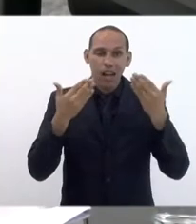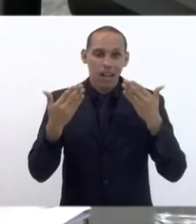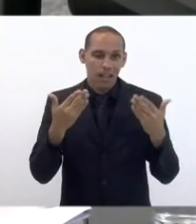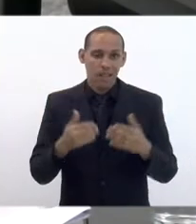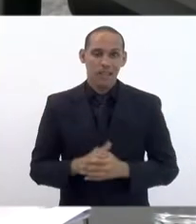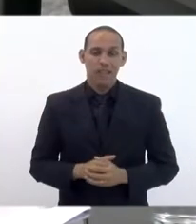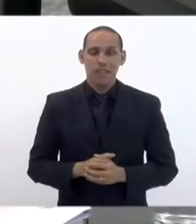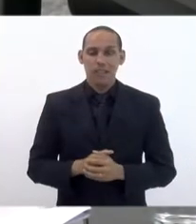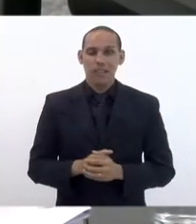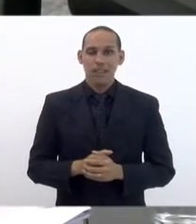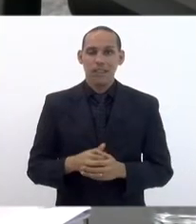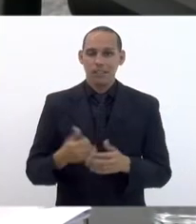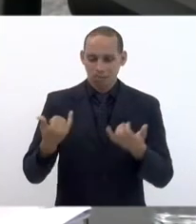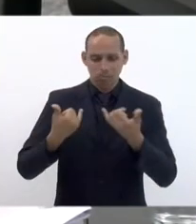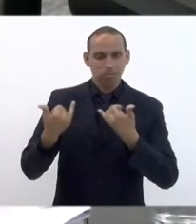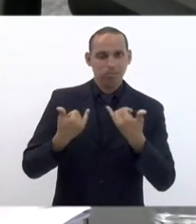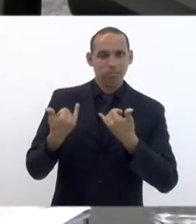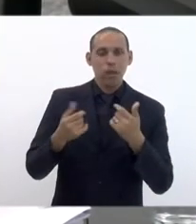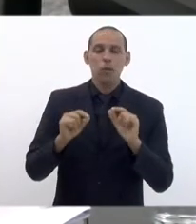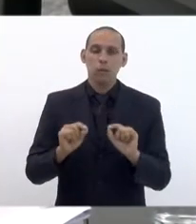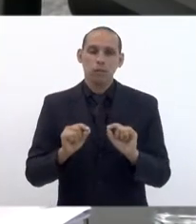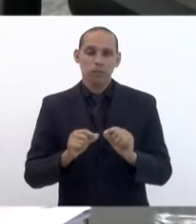que eu fui informado aqui,